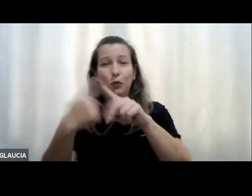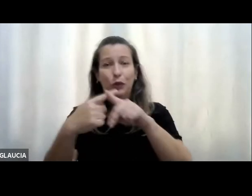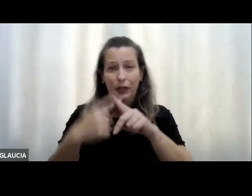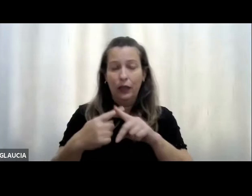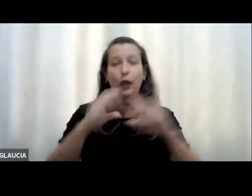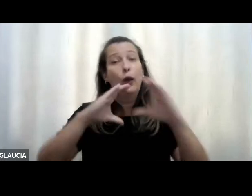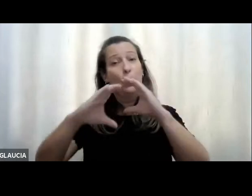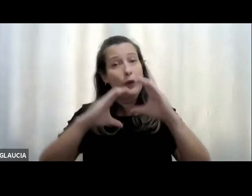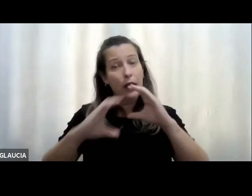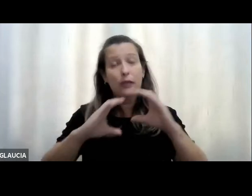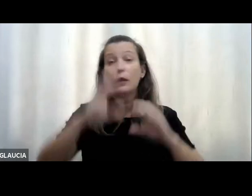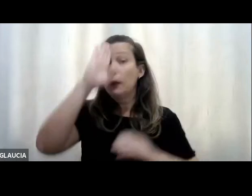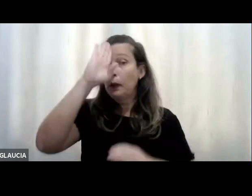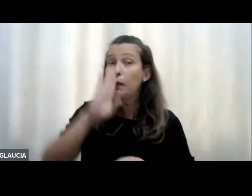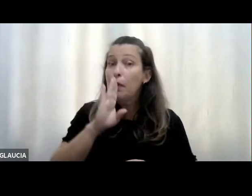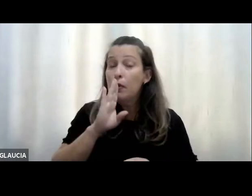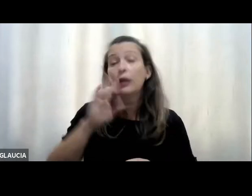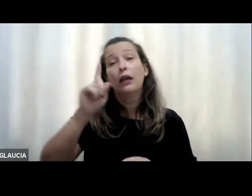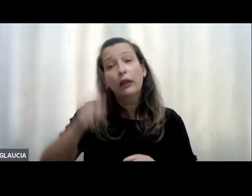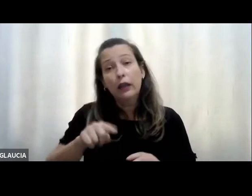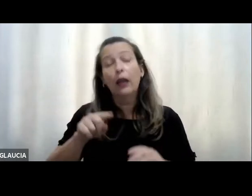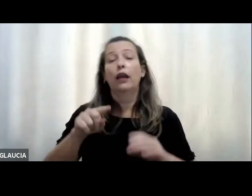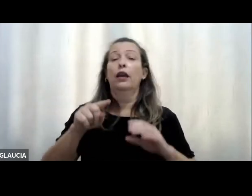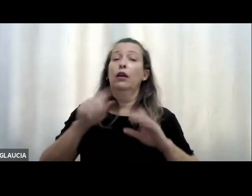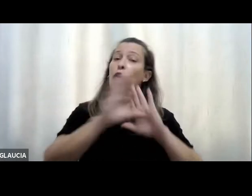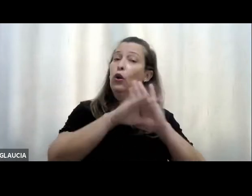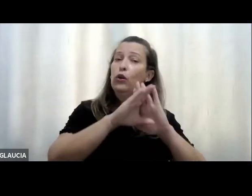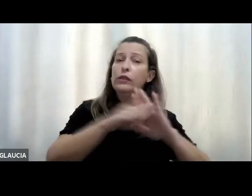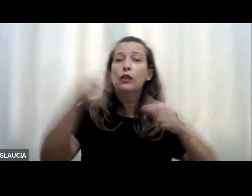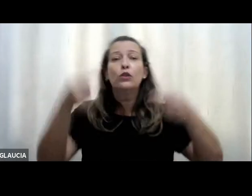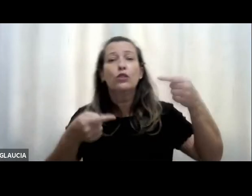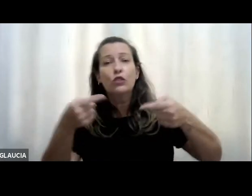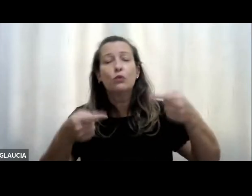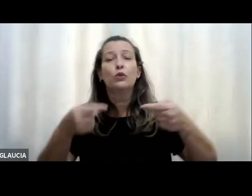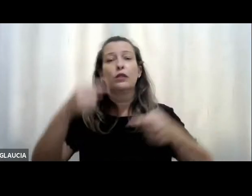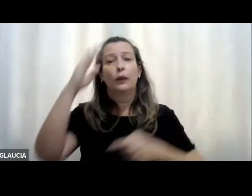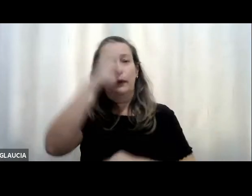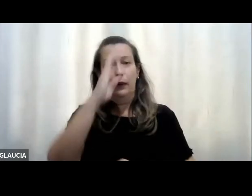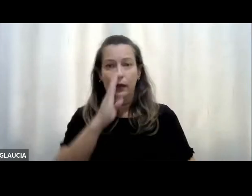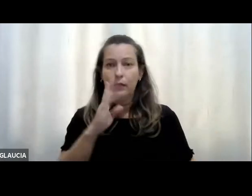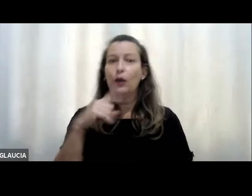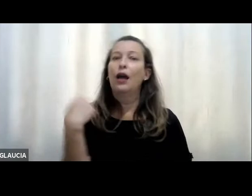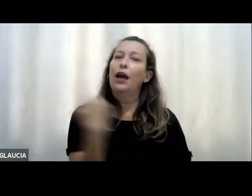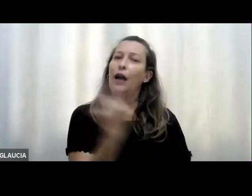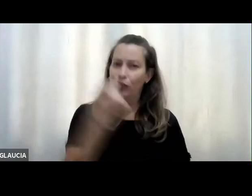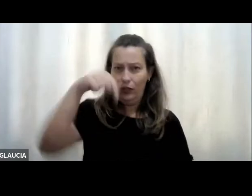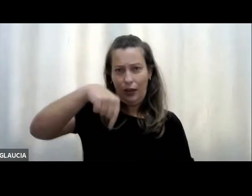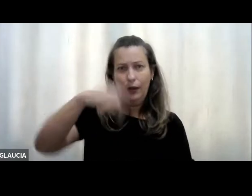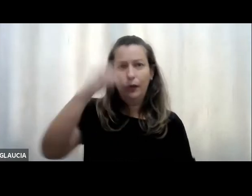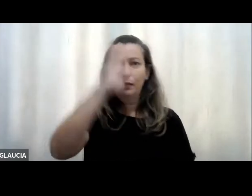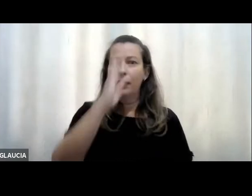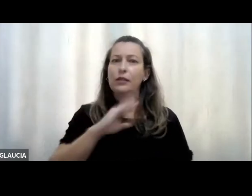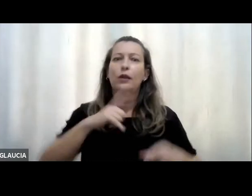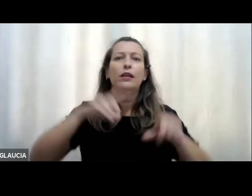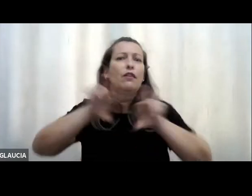ressaltar, na minha opinião, um conceito em disputa no Brasil, a gente no Brasil tem